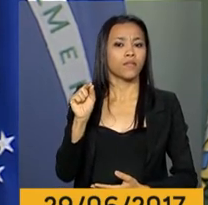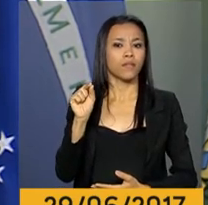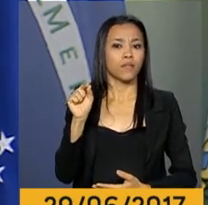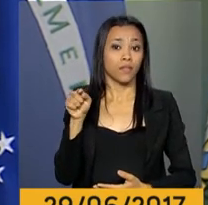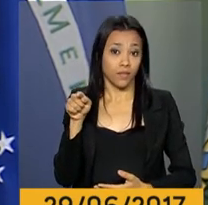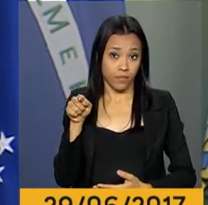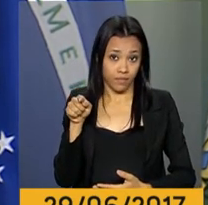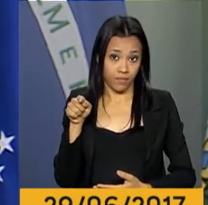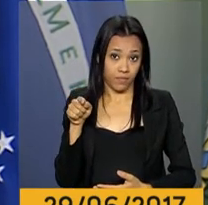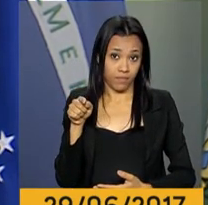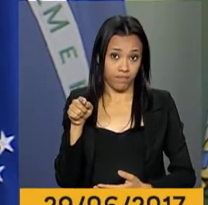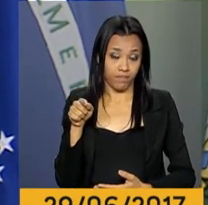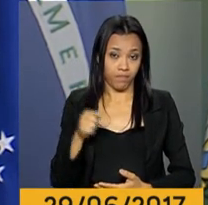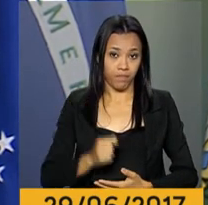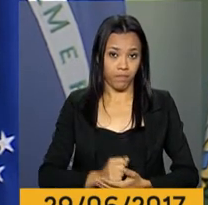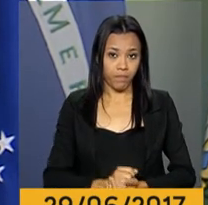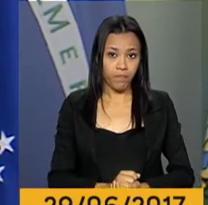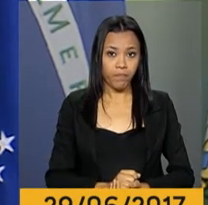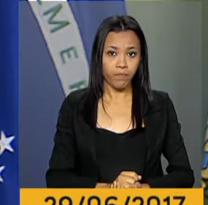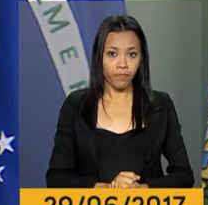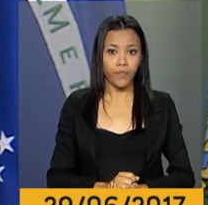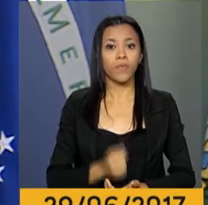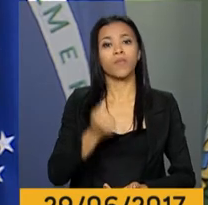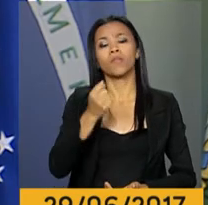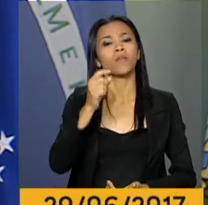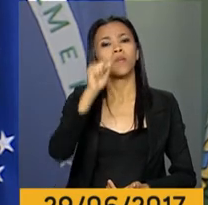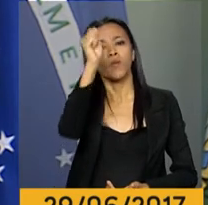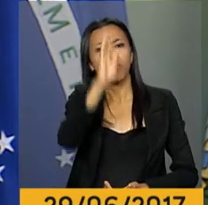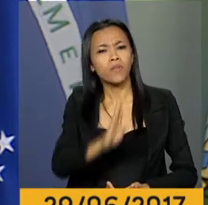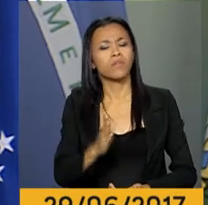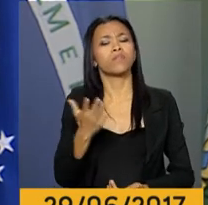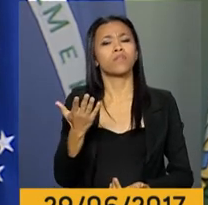como o brasil